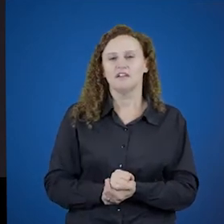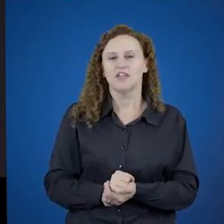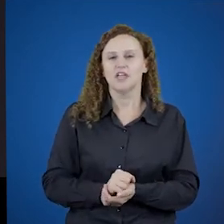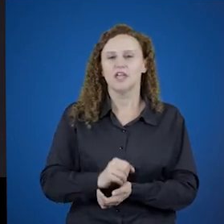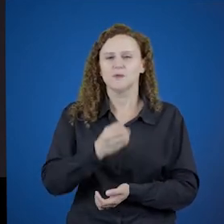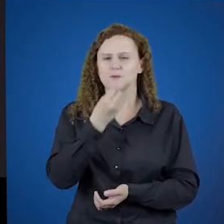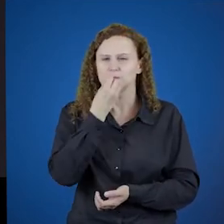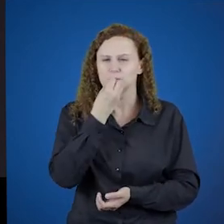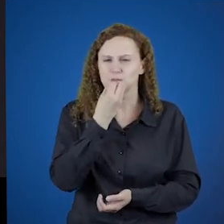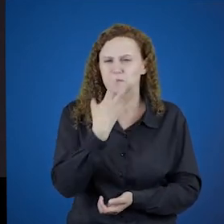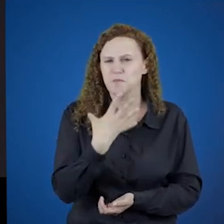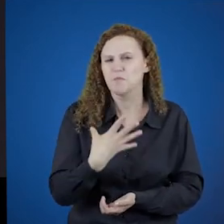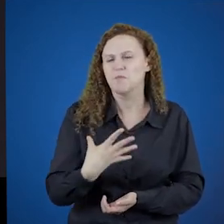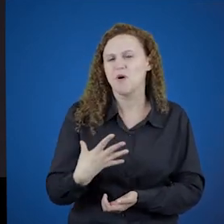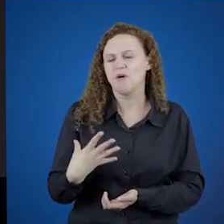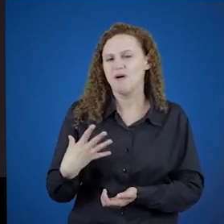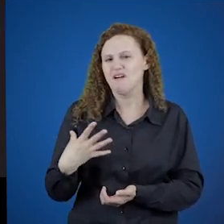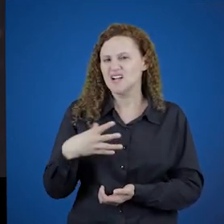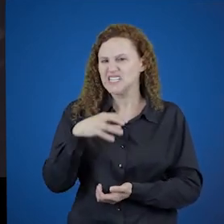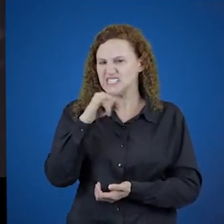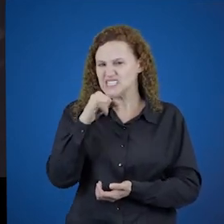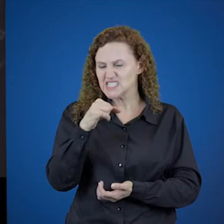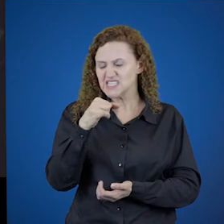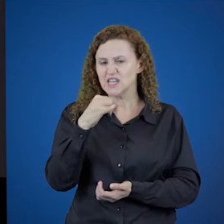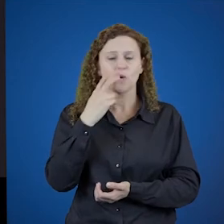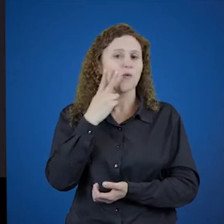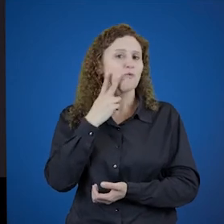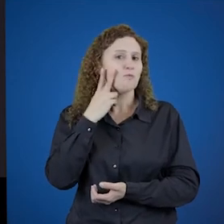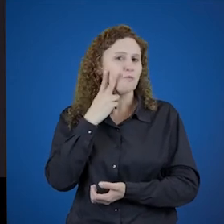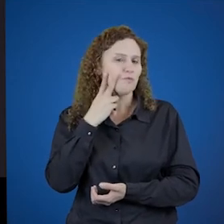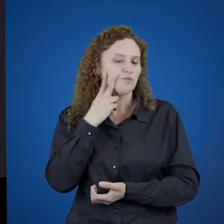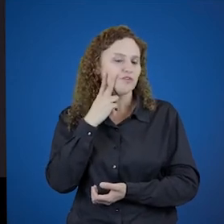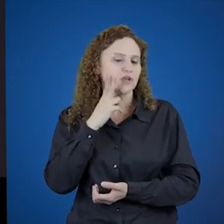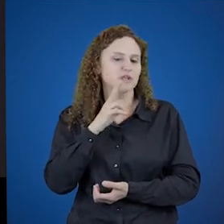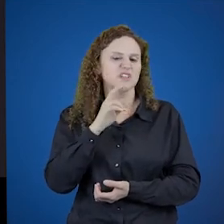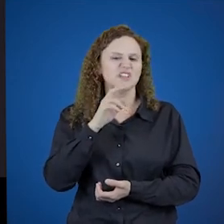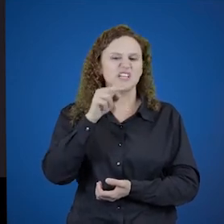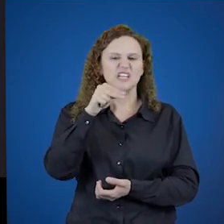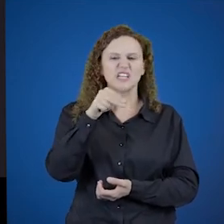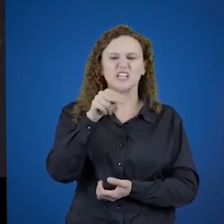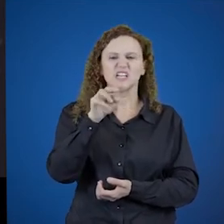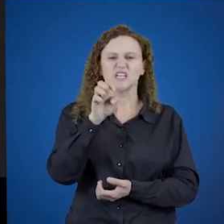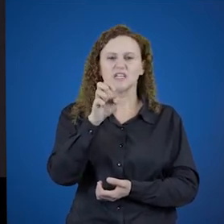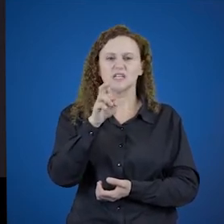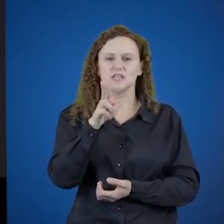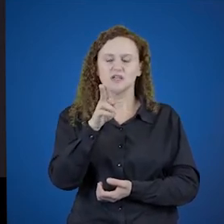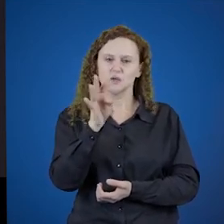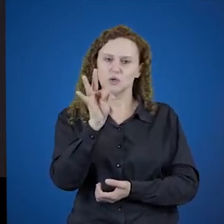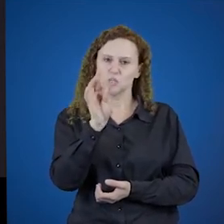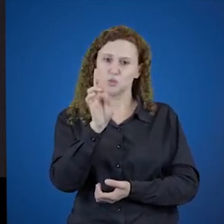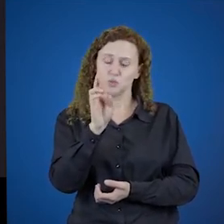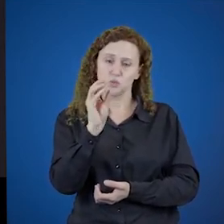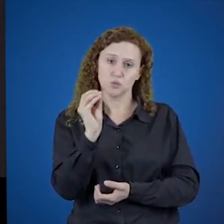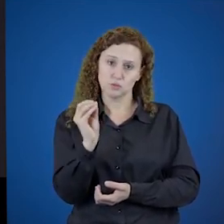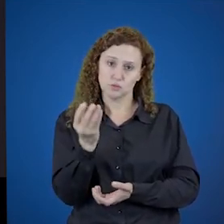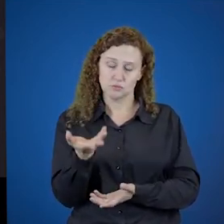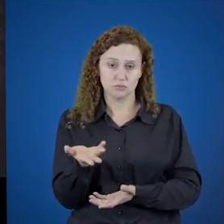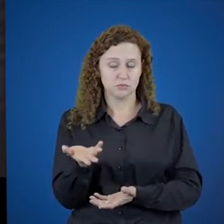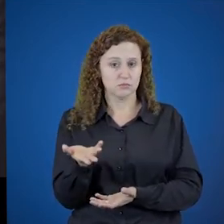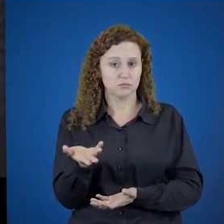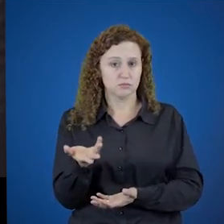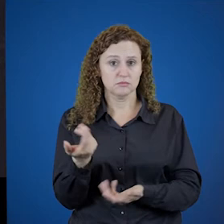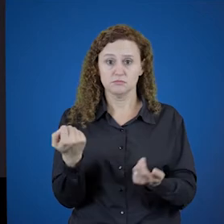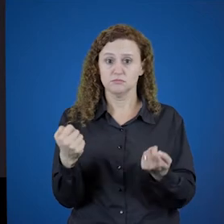Oi Bono a hora Silvinho é neutro o bom tem que ser